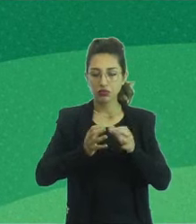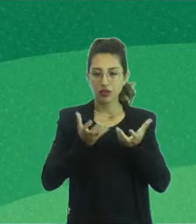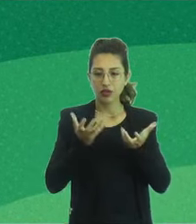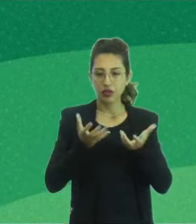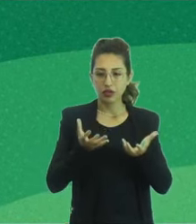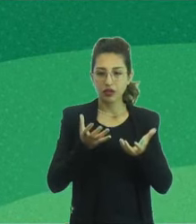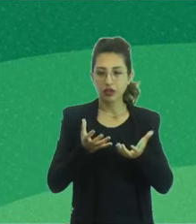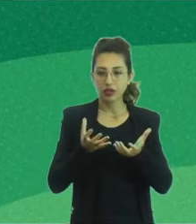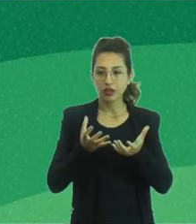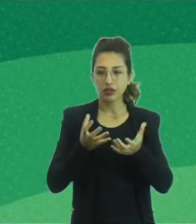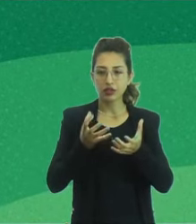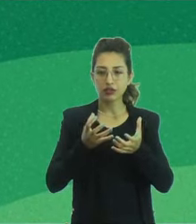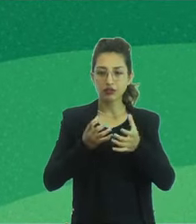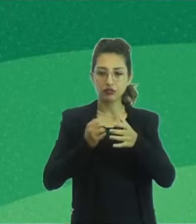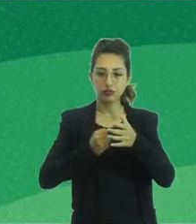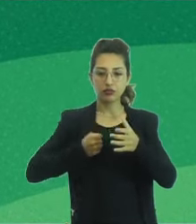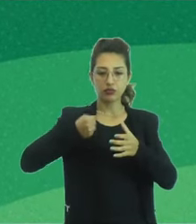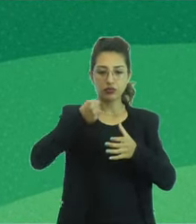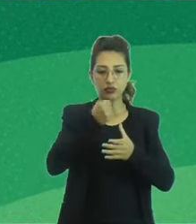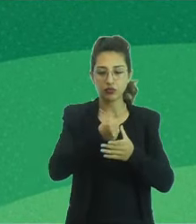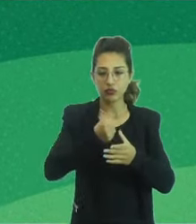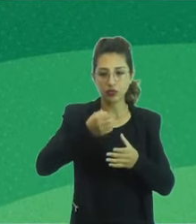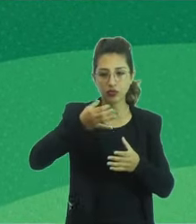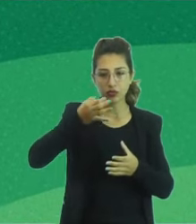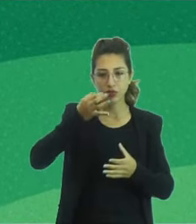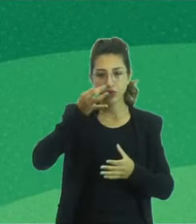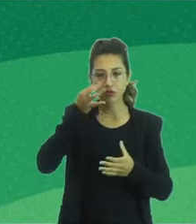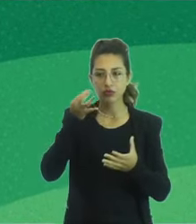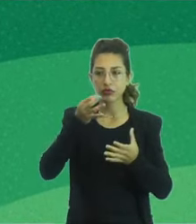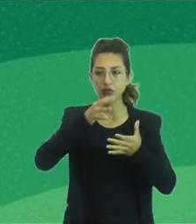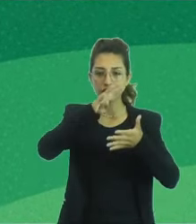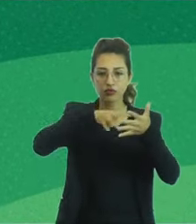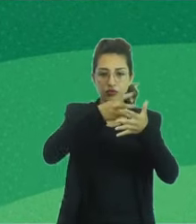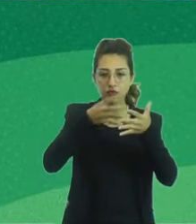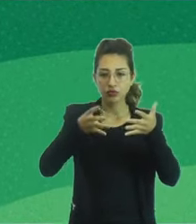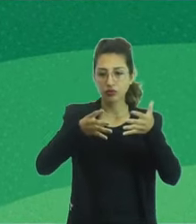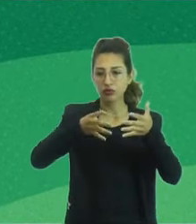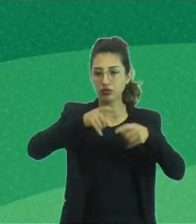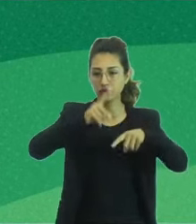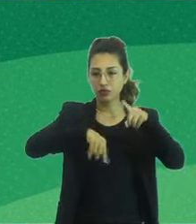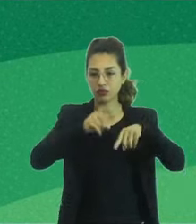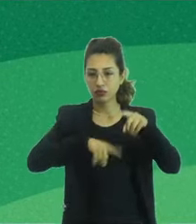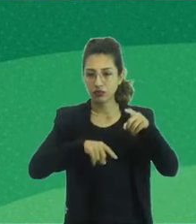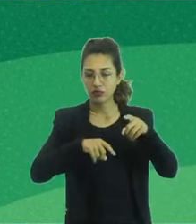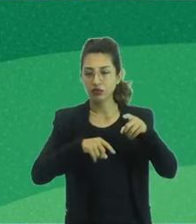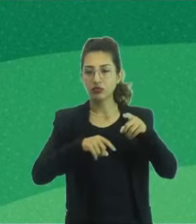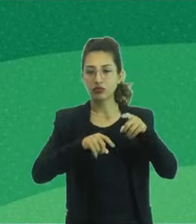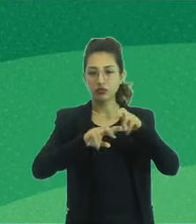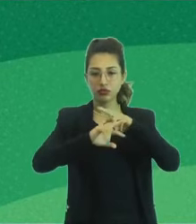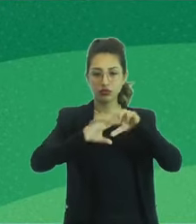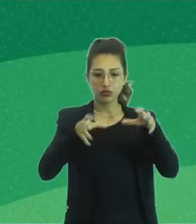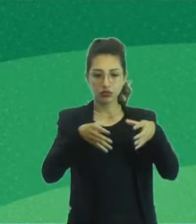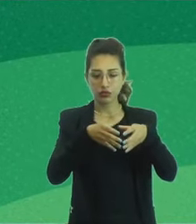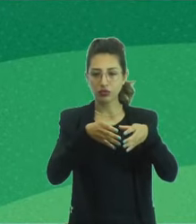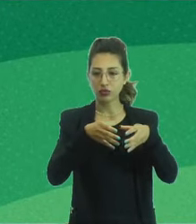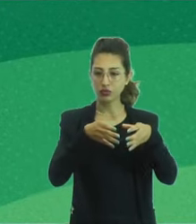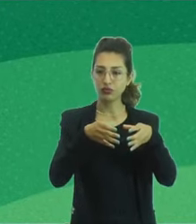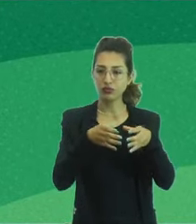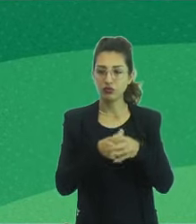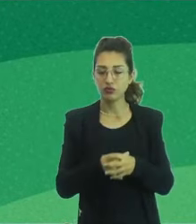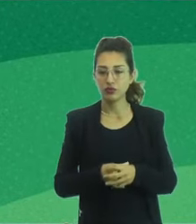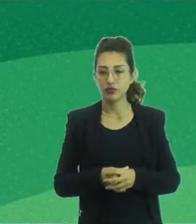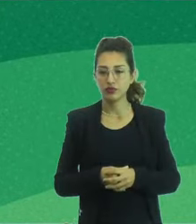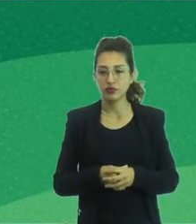do mundo real assim né tipo uma planilha um objeto uma entidade e quando tu pensa